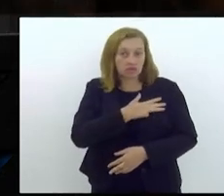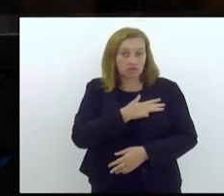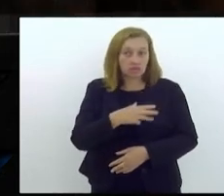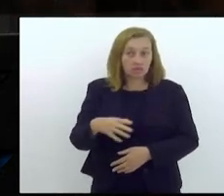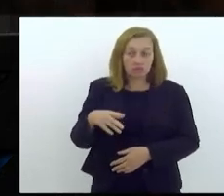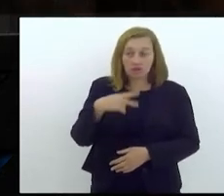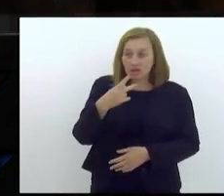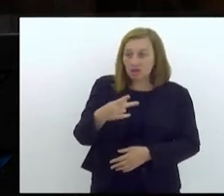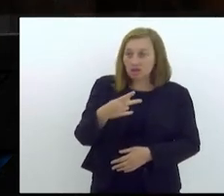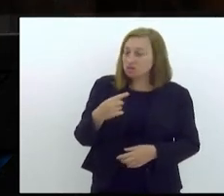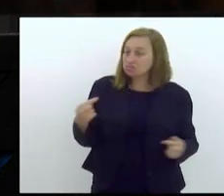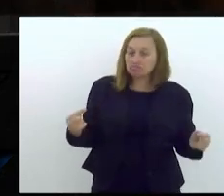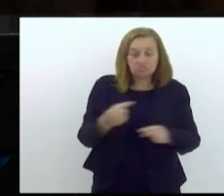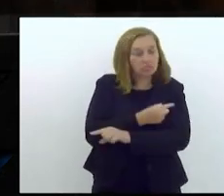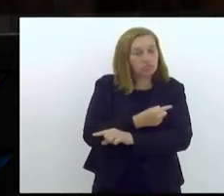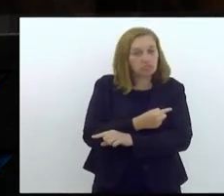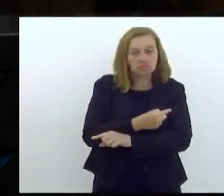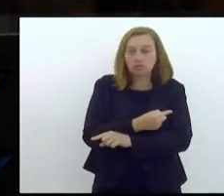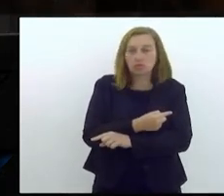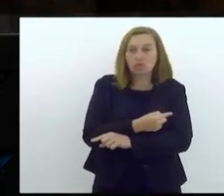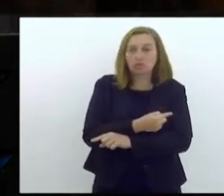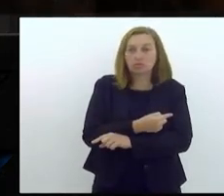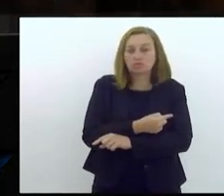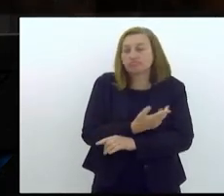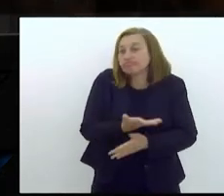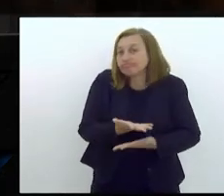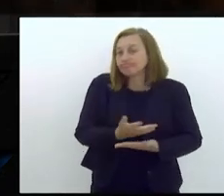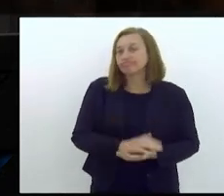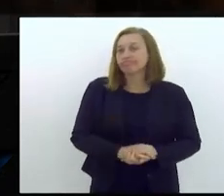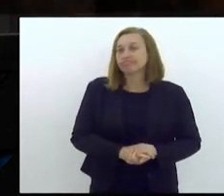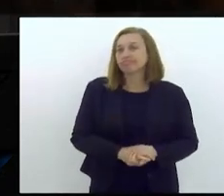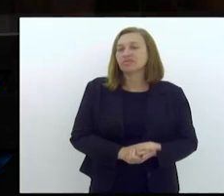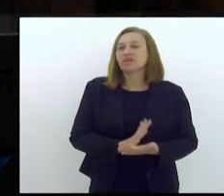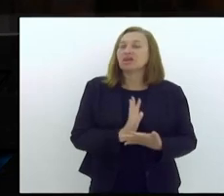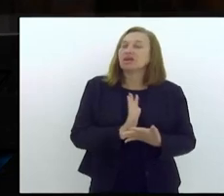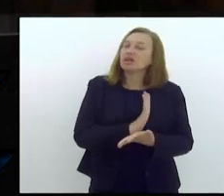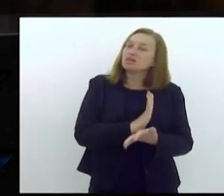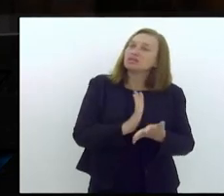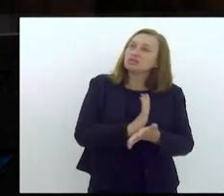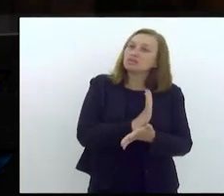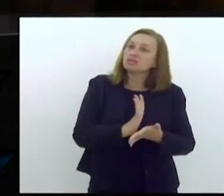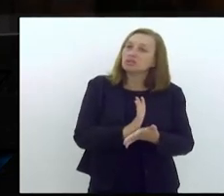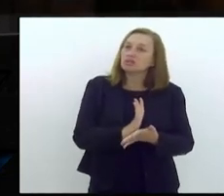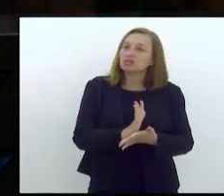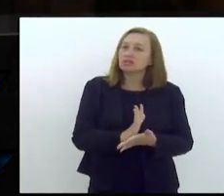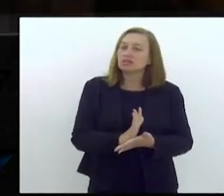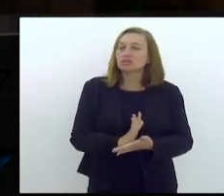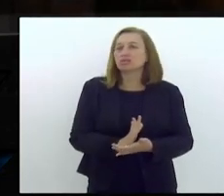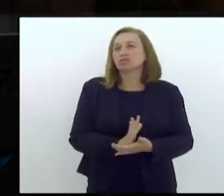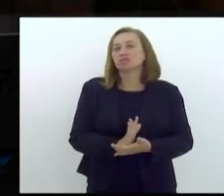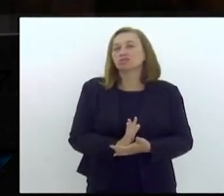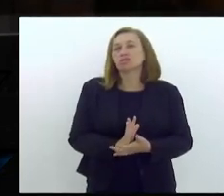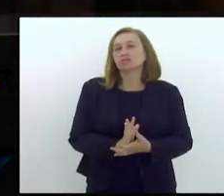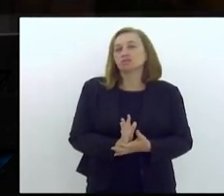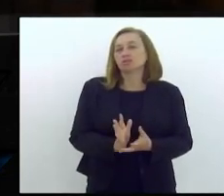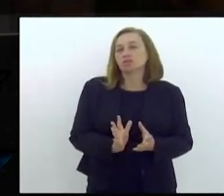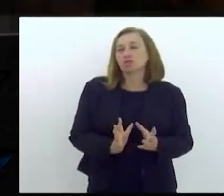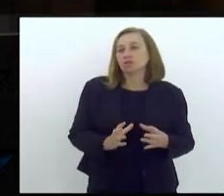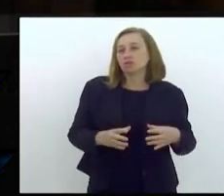e discordo profundamente muitas vezes uma autoridade pública